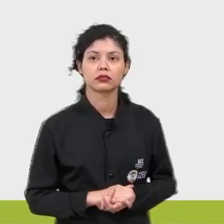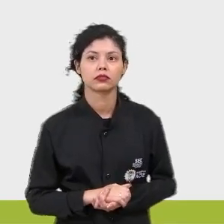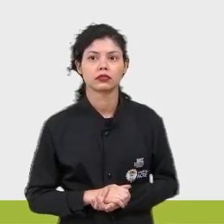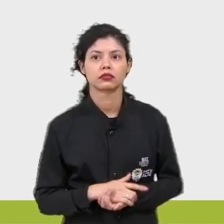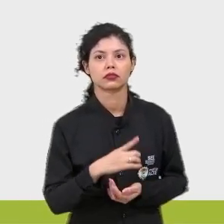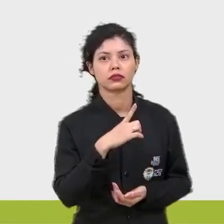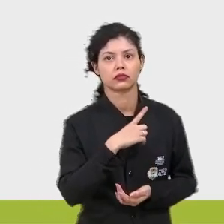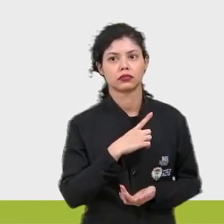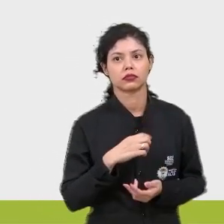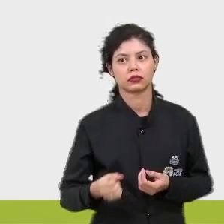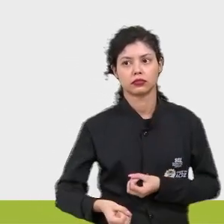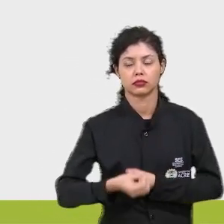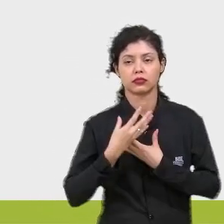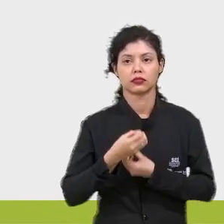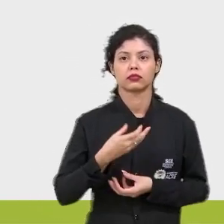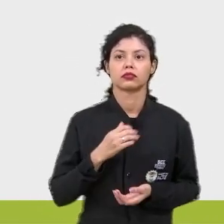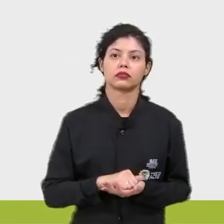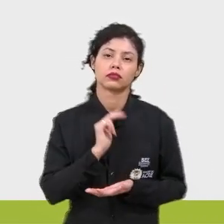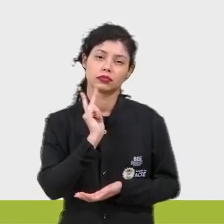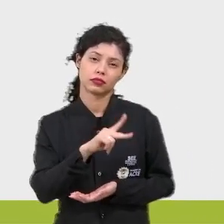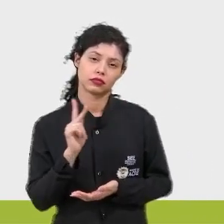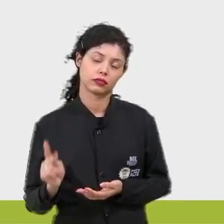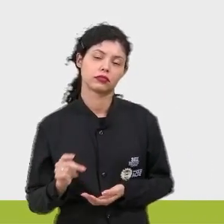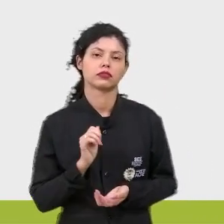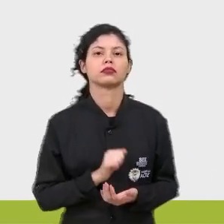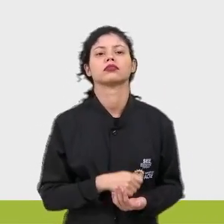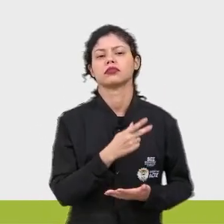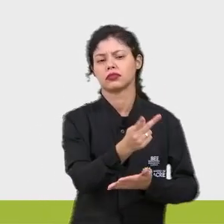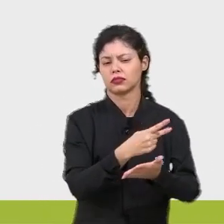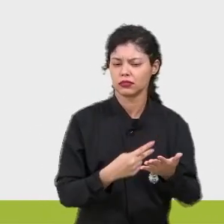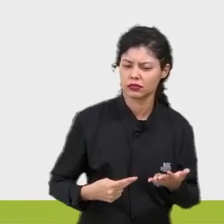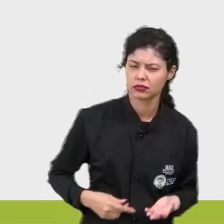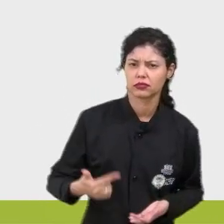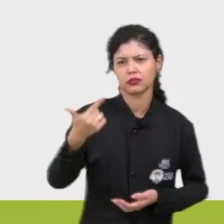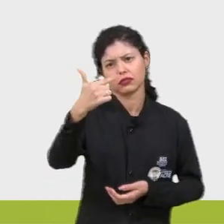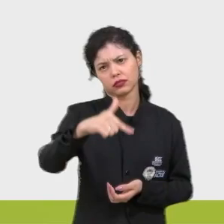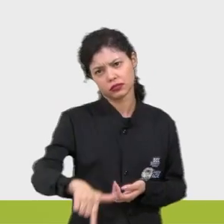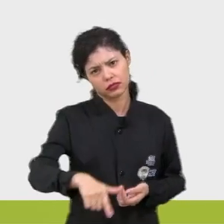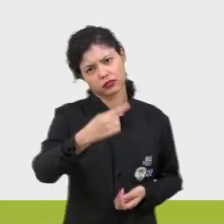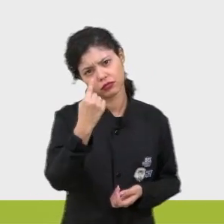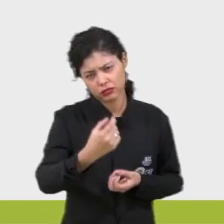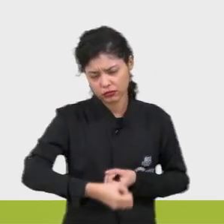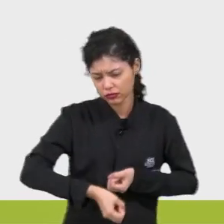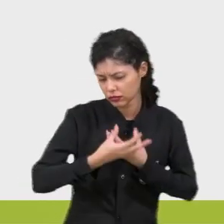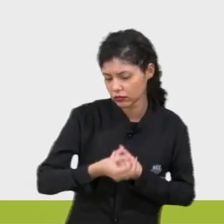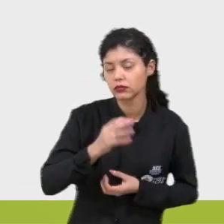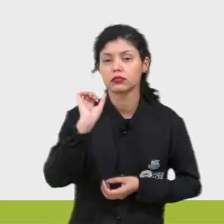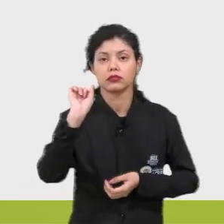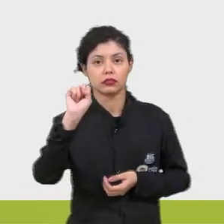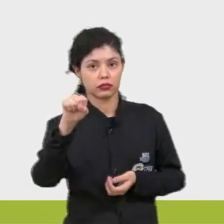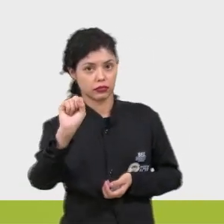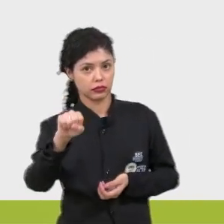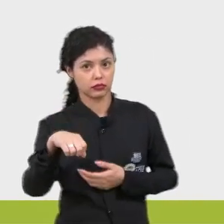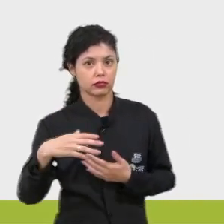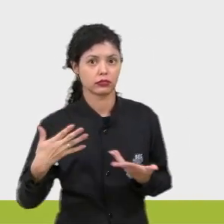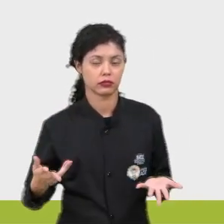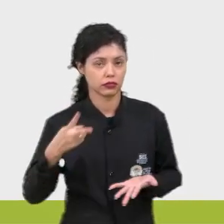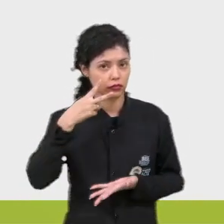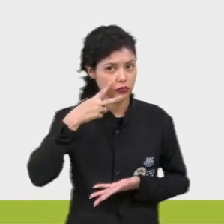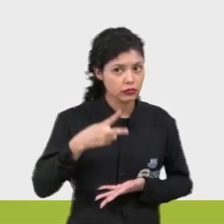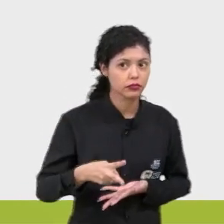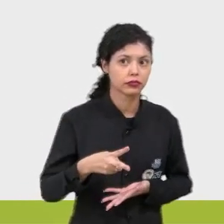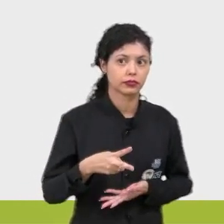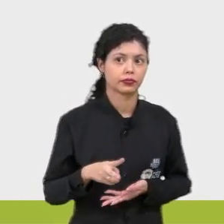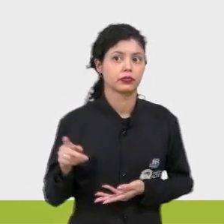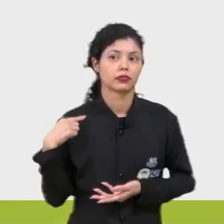Nós temos aí um poema. Professor Ziel, toda aula é um poema. Gente, se você viu